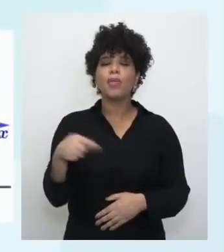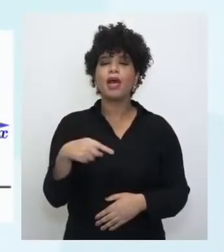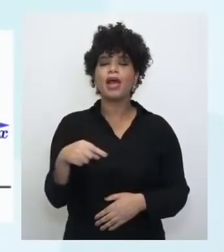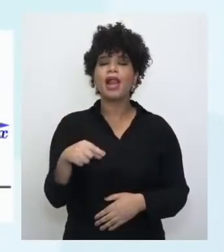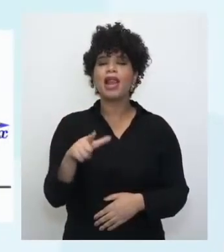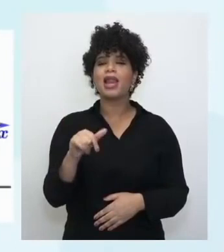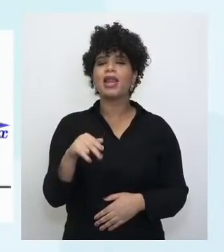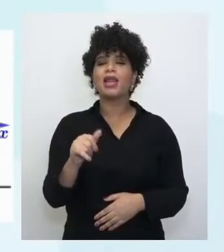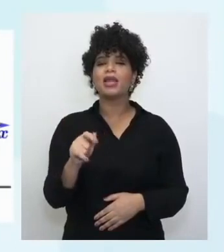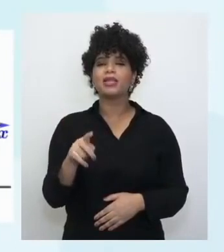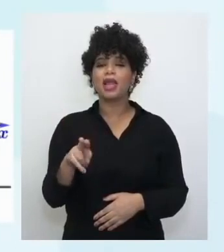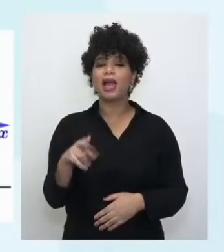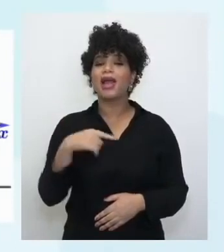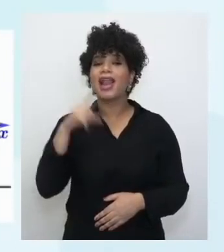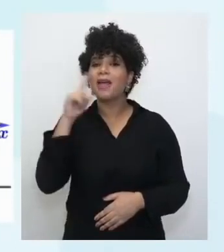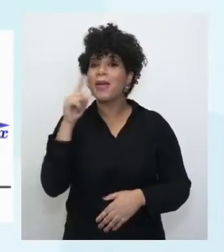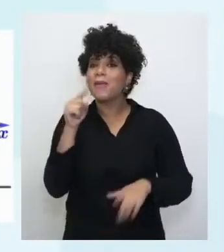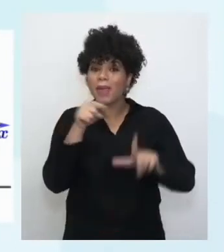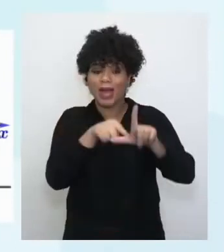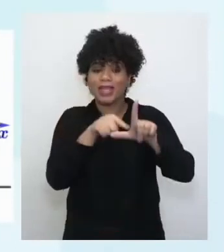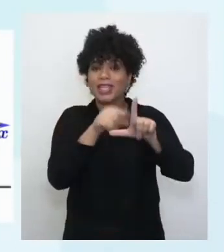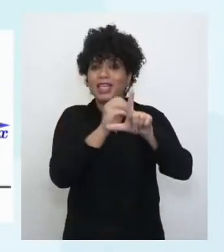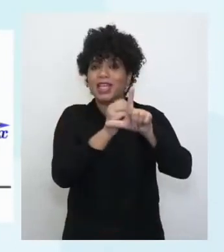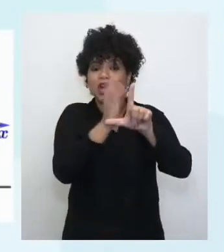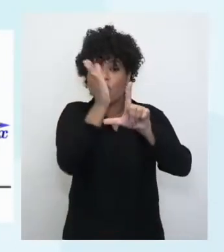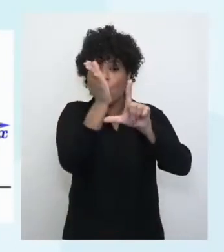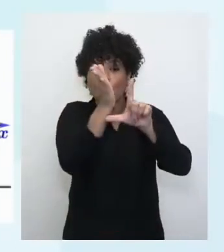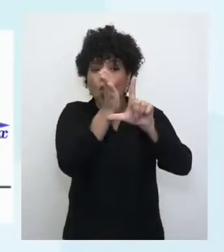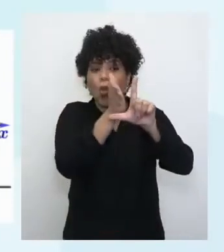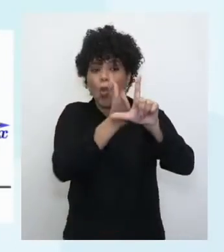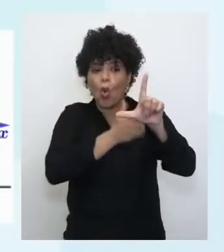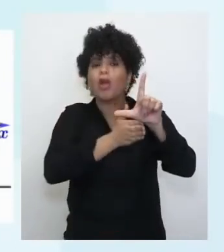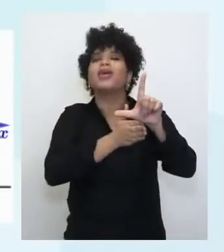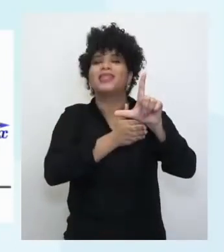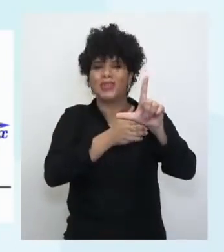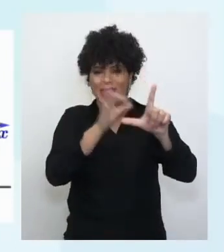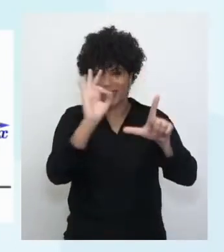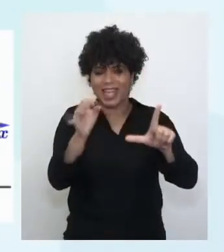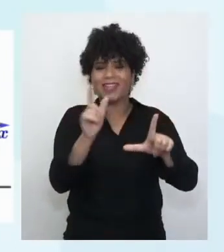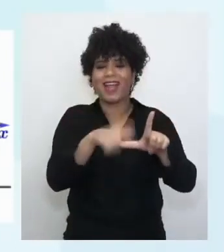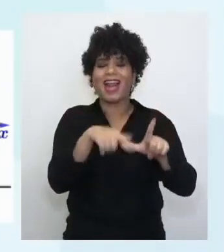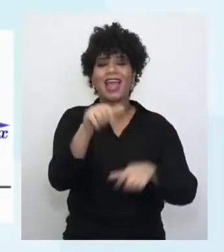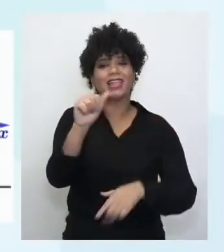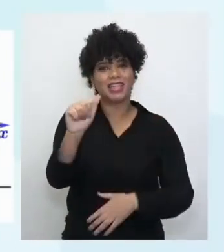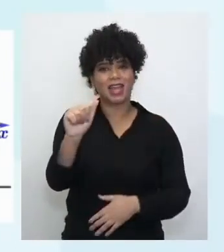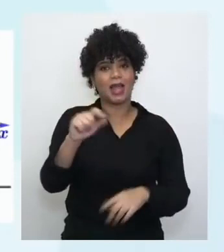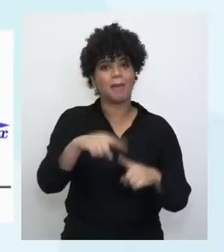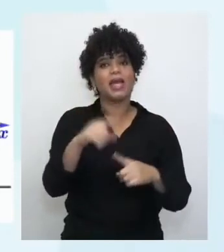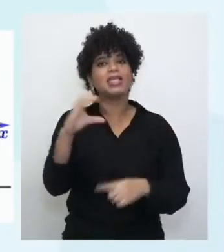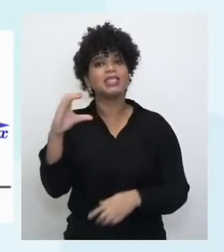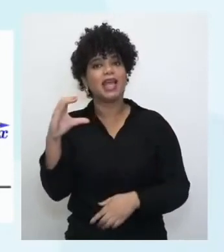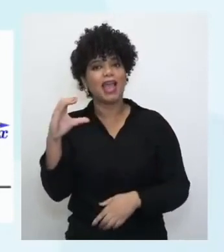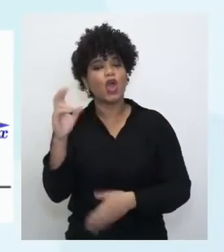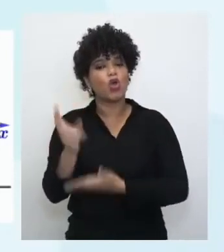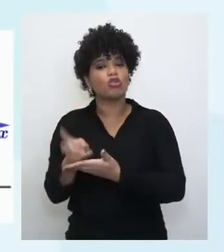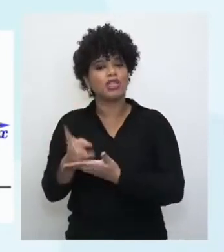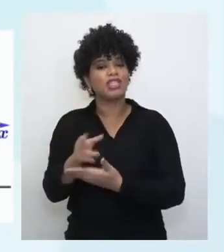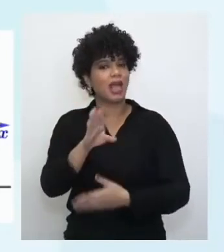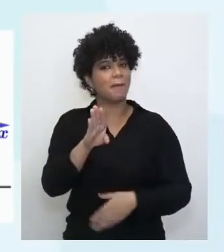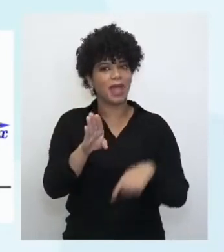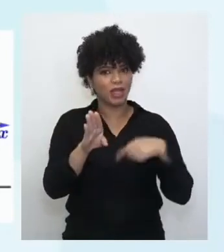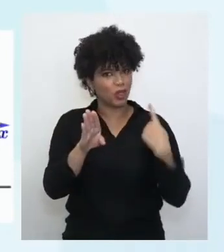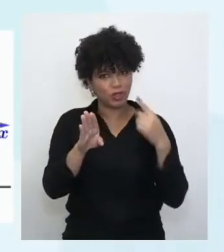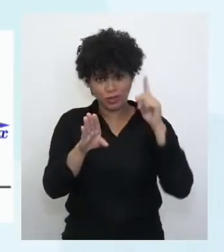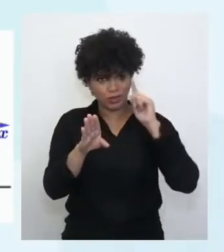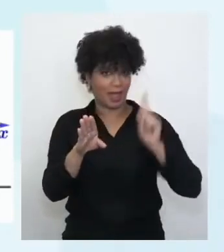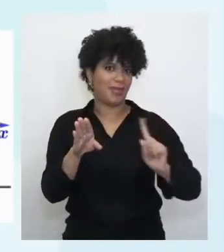quê? É a reta inclinada passando na origem. Então, realmente é a alternativa A. Lembrando que a C era constante e a B a gente ainda não sabe,